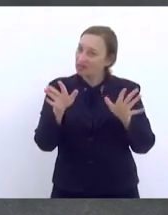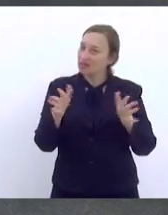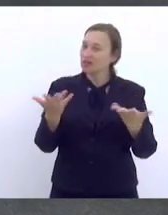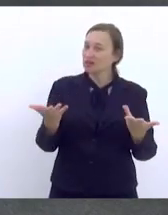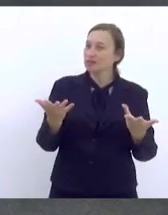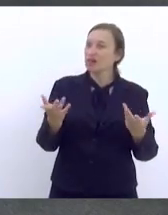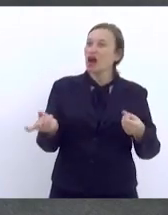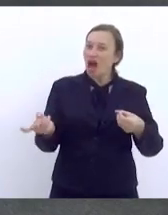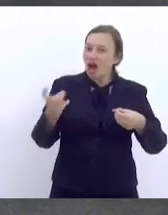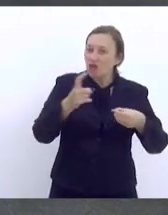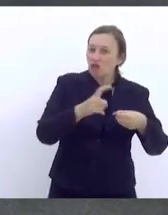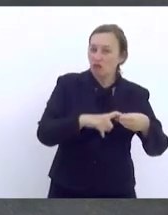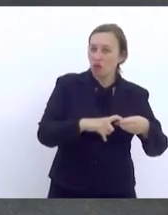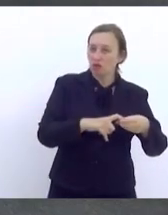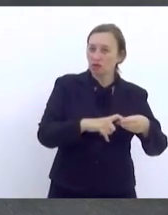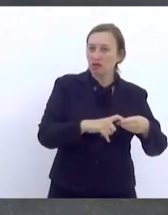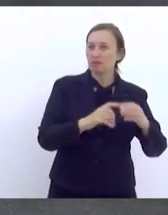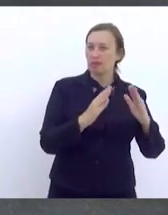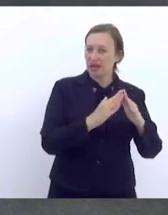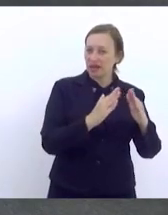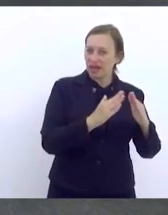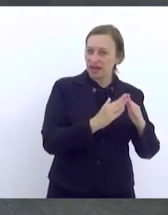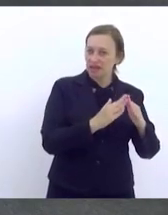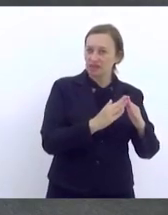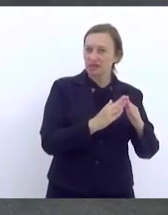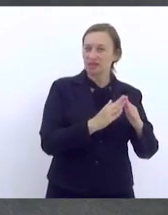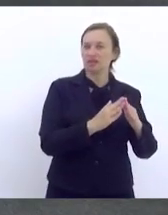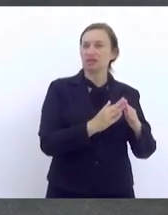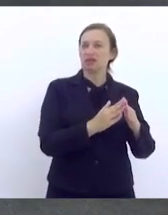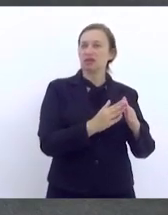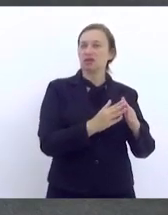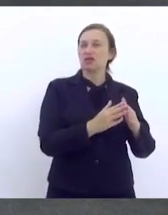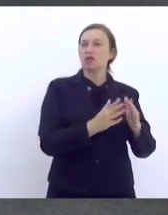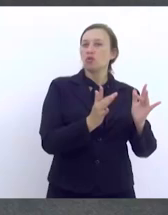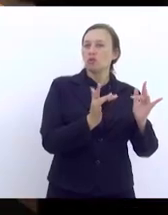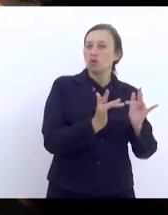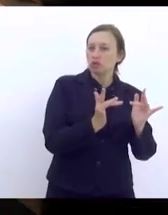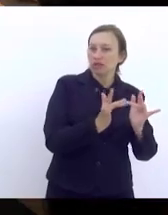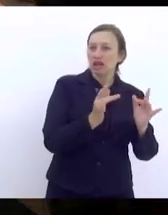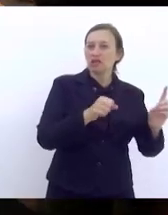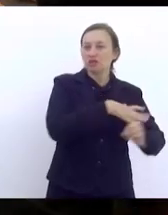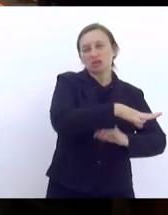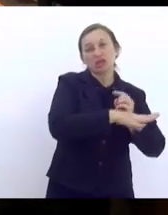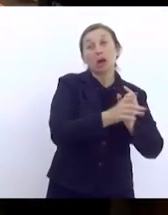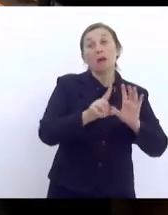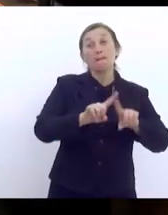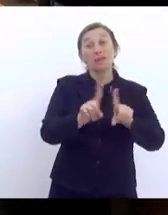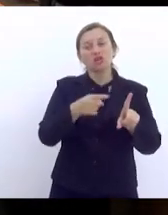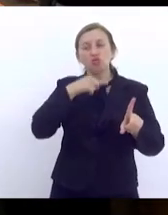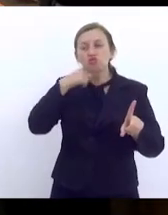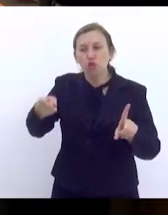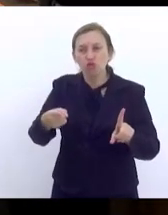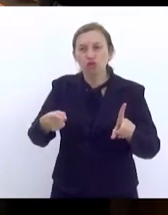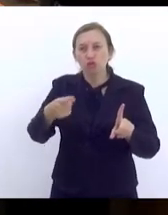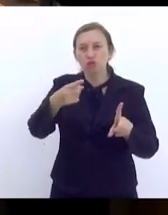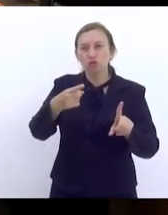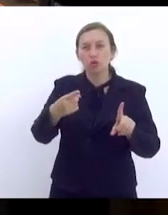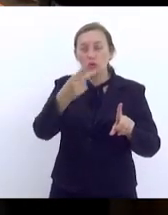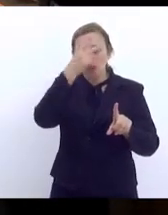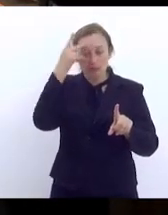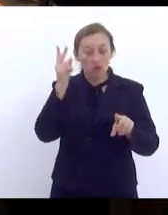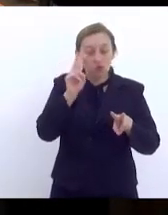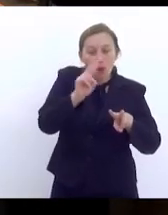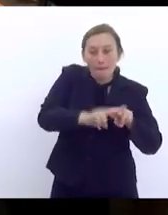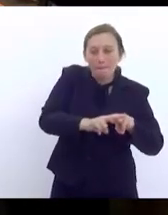ressualizar ressocialização mas eu duvido do deputado pobel que um preso comum vá